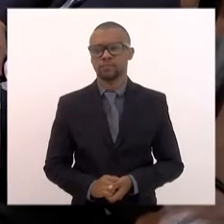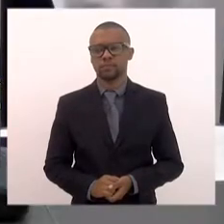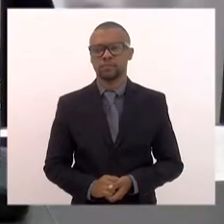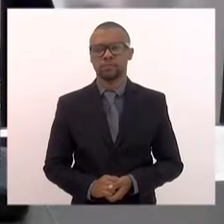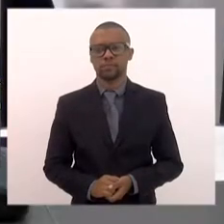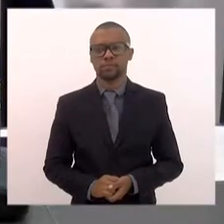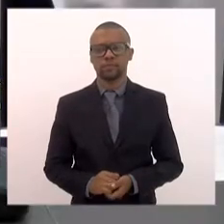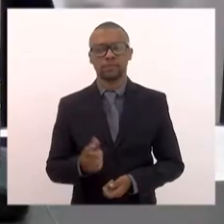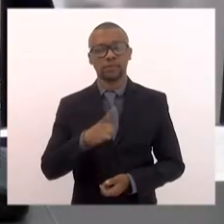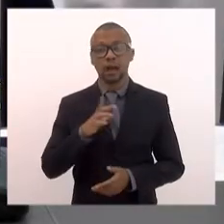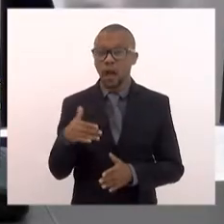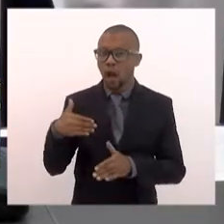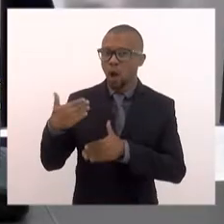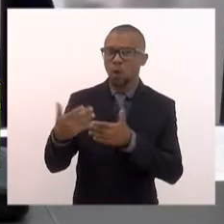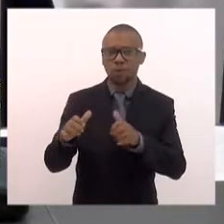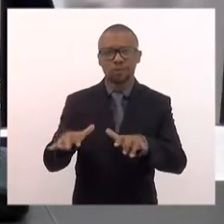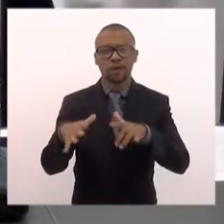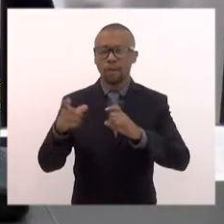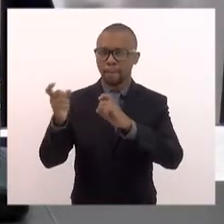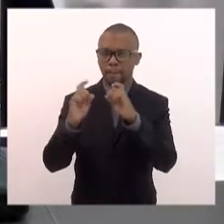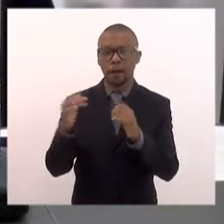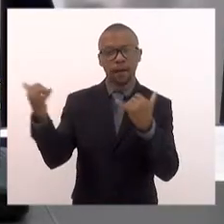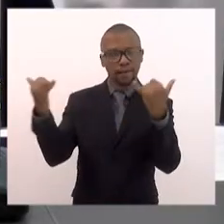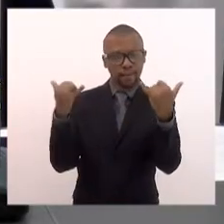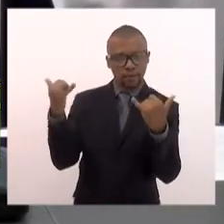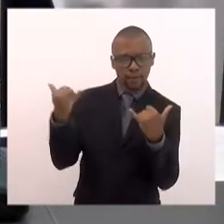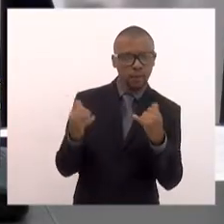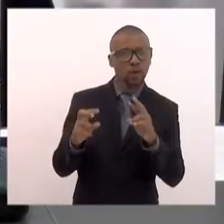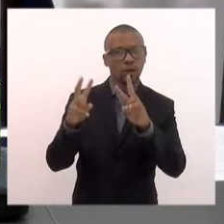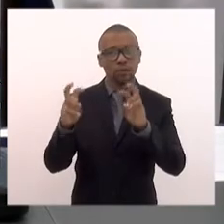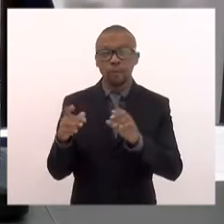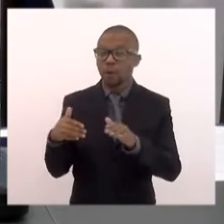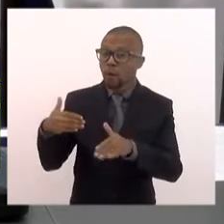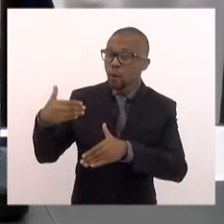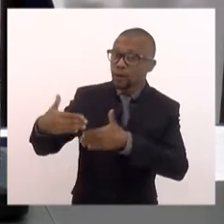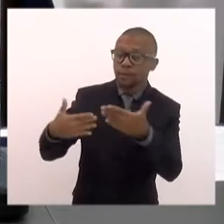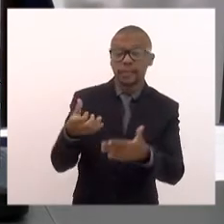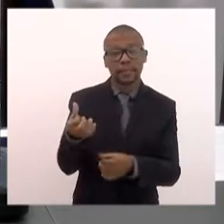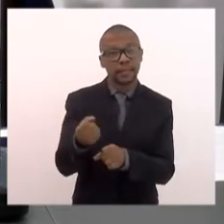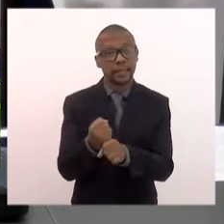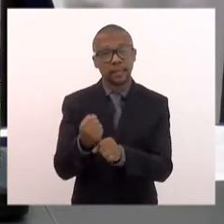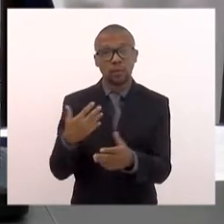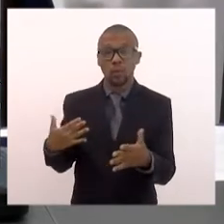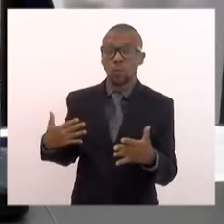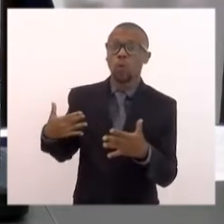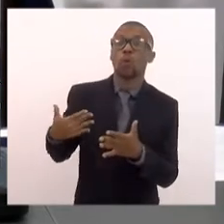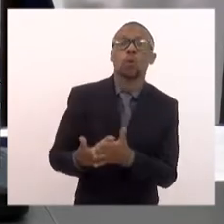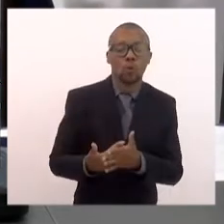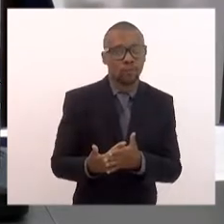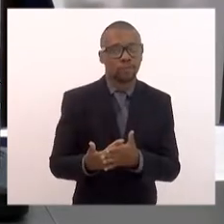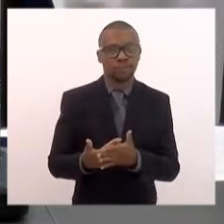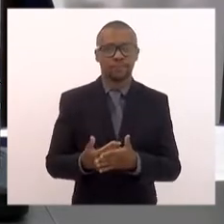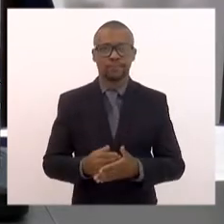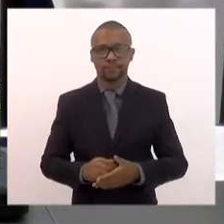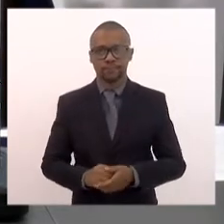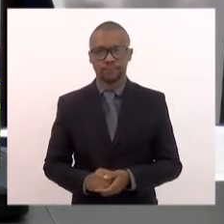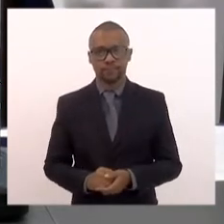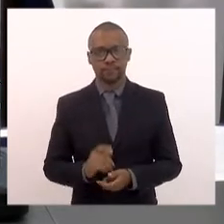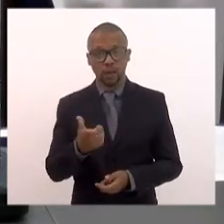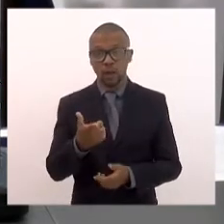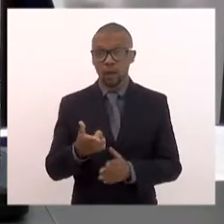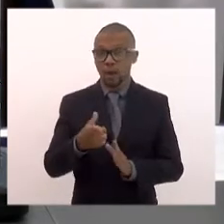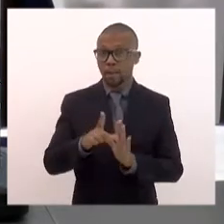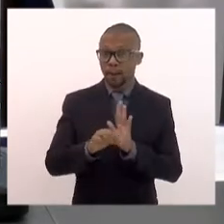ter, ao longo da audiência, informações sobre o andamento, que já faz 6 anos, né? Quase 6 anos, é uma lei de julho